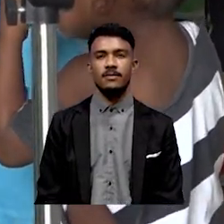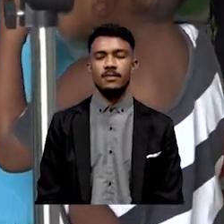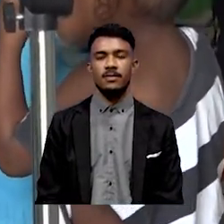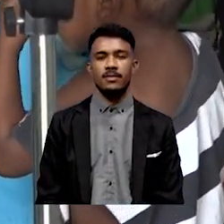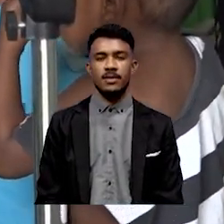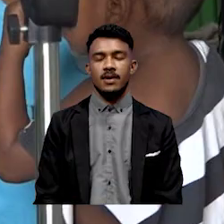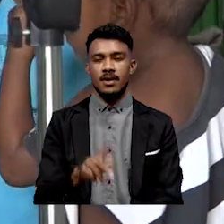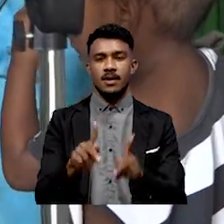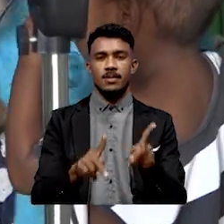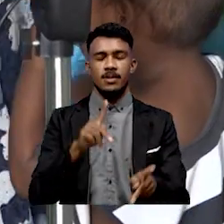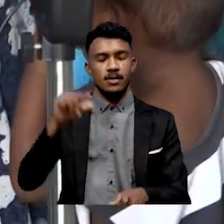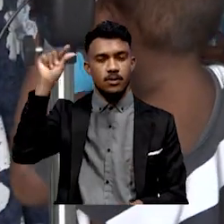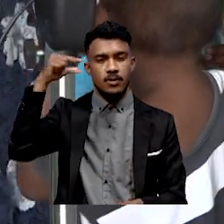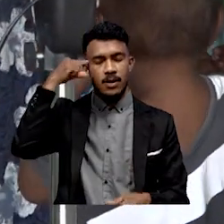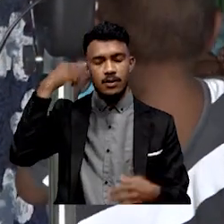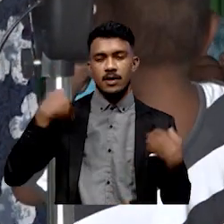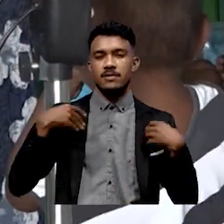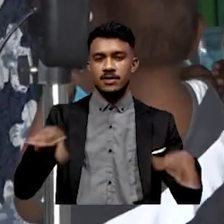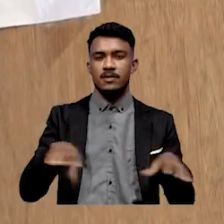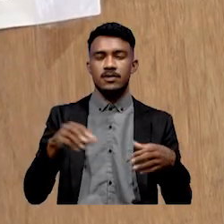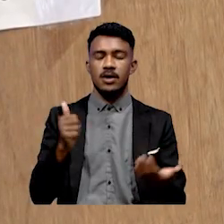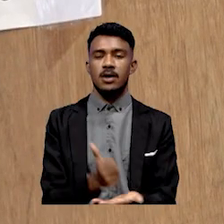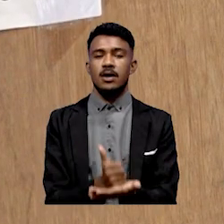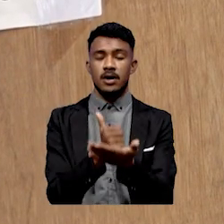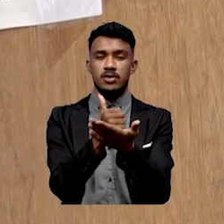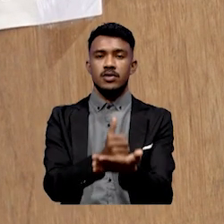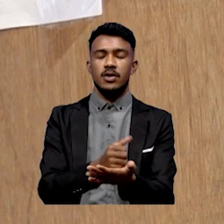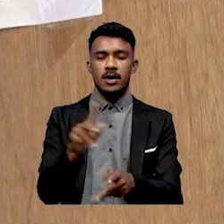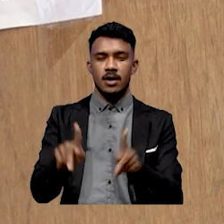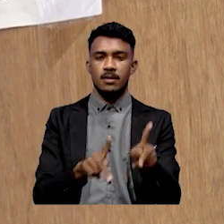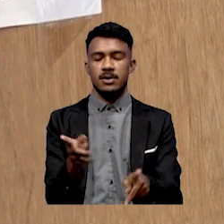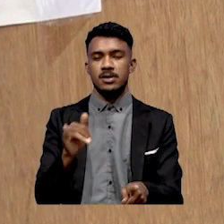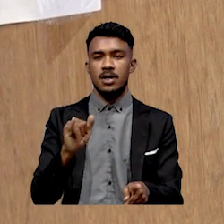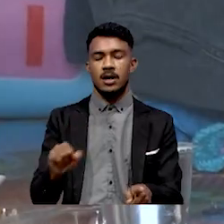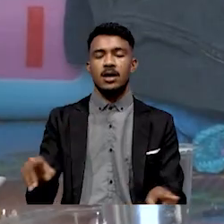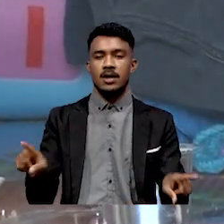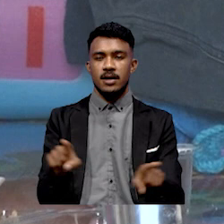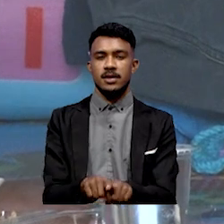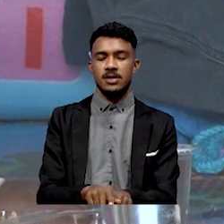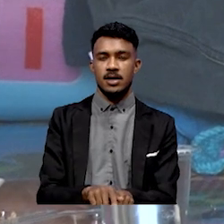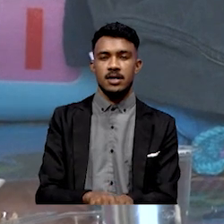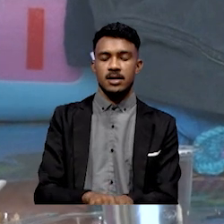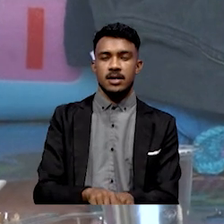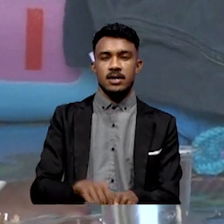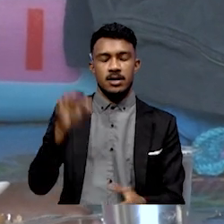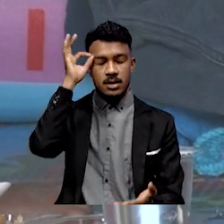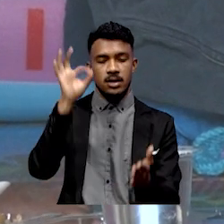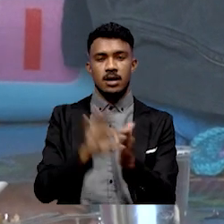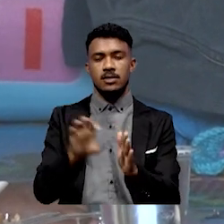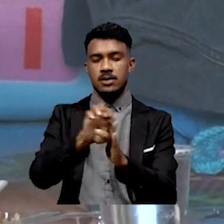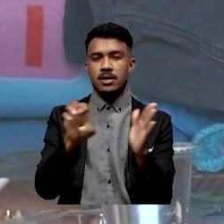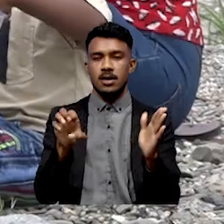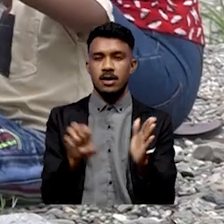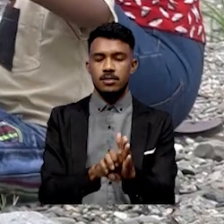Entidade governo nebe ihaknar atu tulun sidadaun sira mak Sekretaria Estado Proteção Civil tang ne bain hira desastre